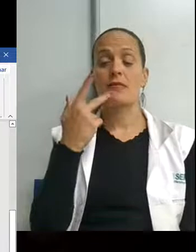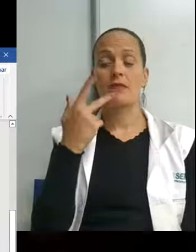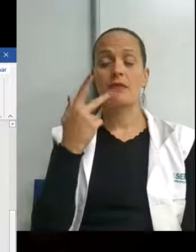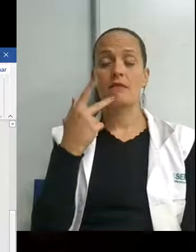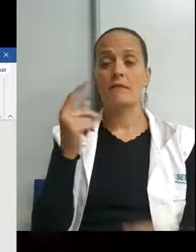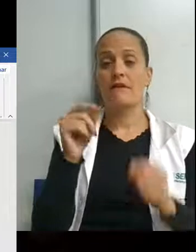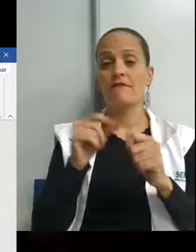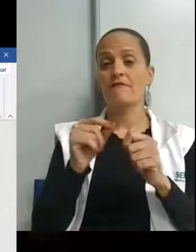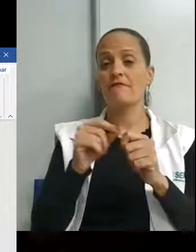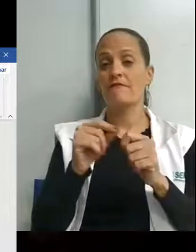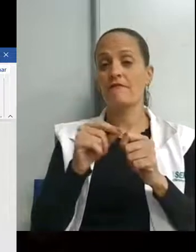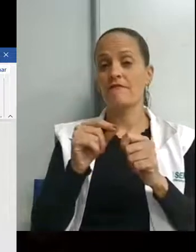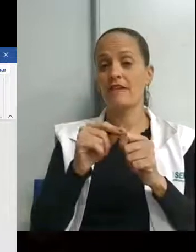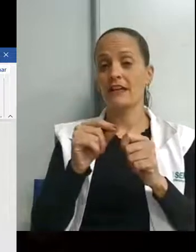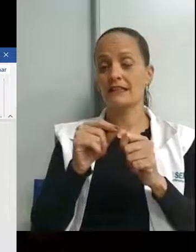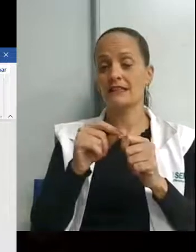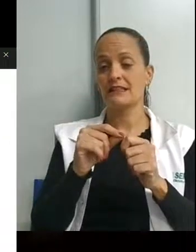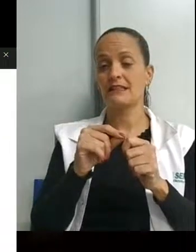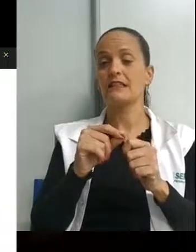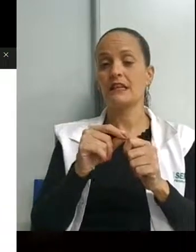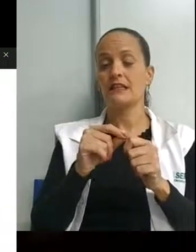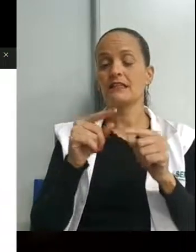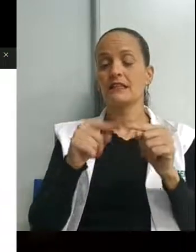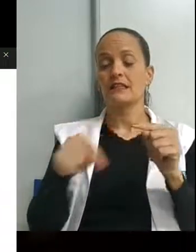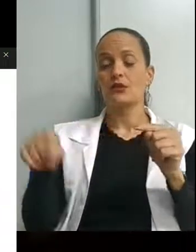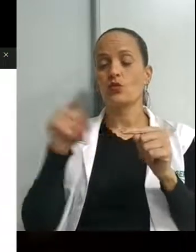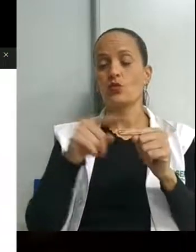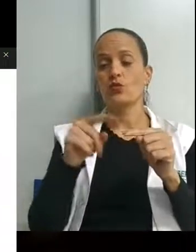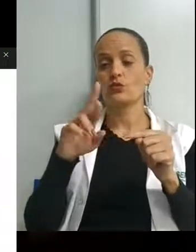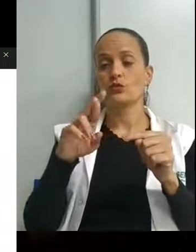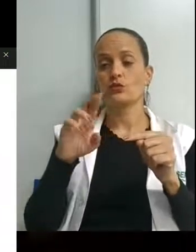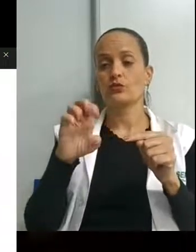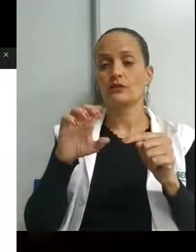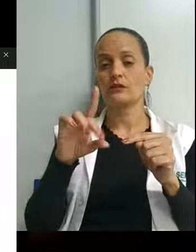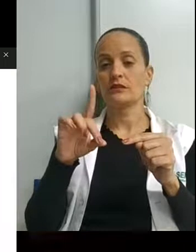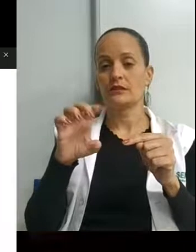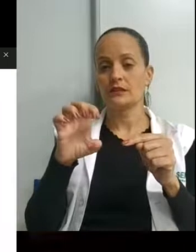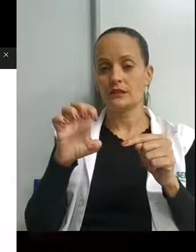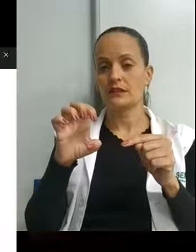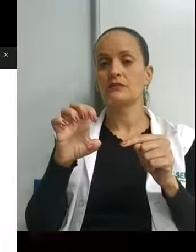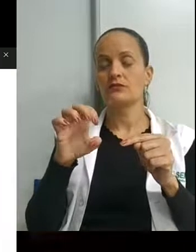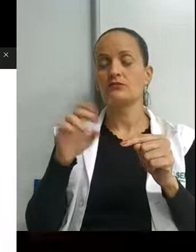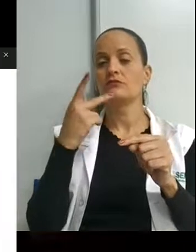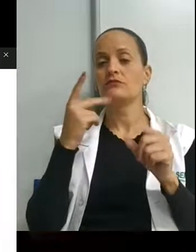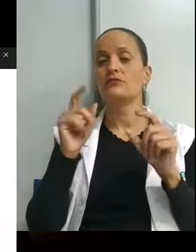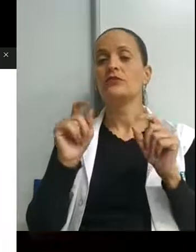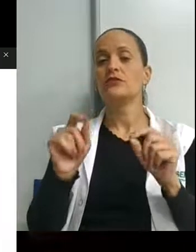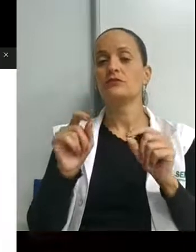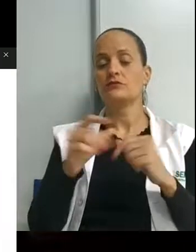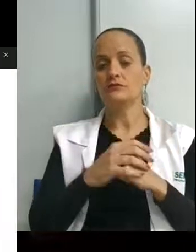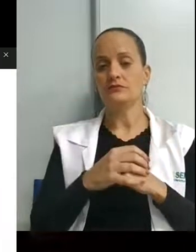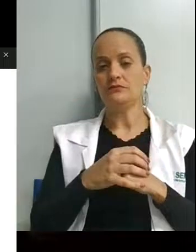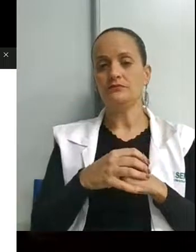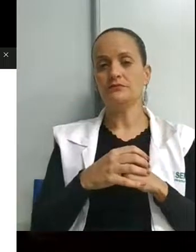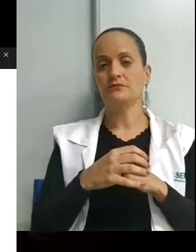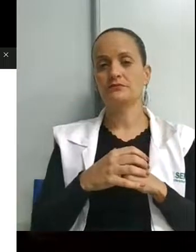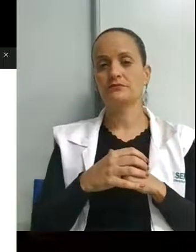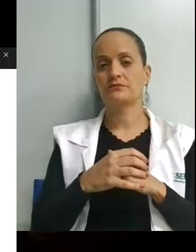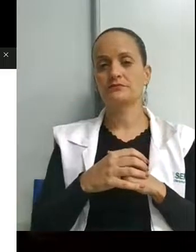Então, qual que é o circuito da rede? O circuito da rede é justamente esse aqui, ó. O circuito que